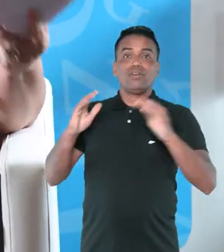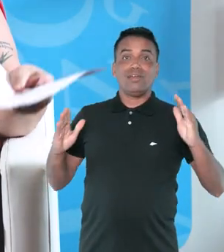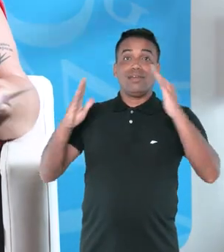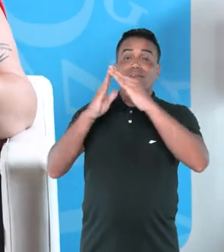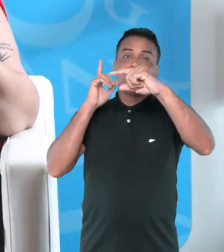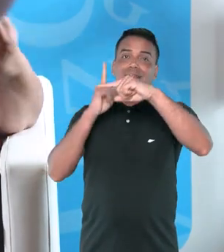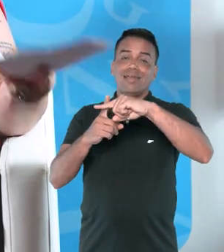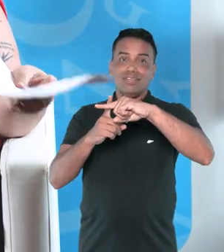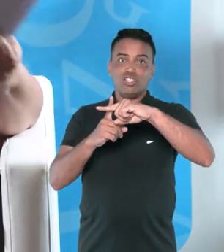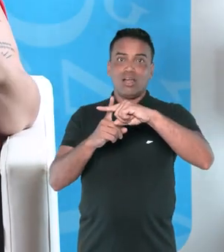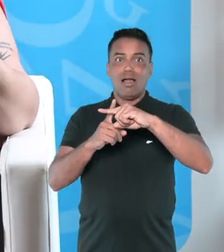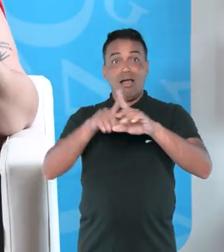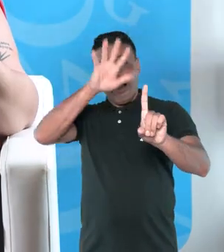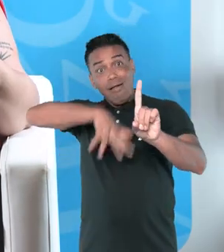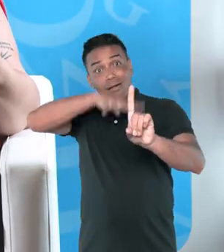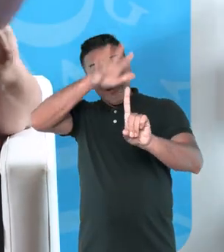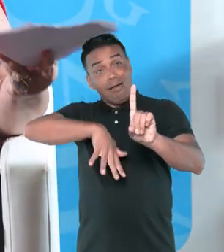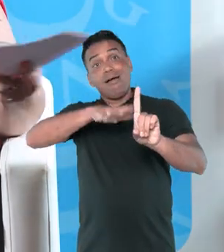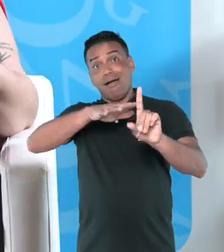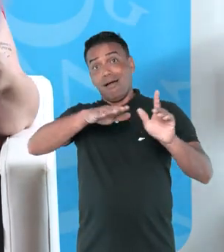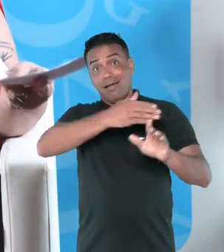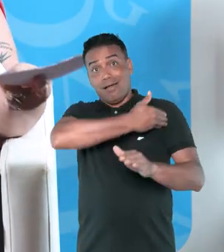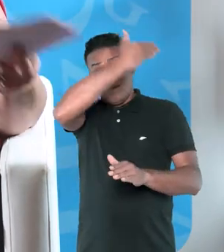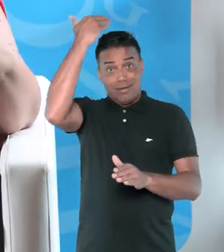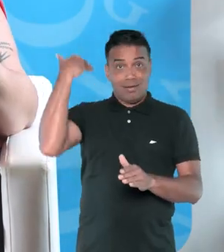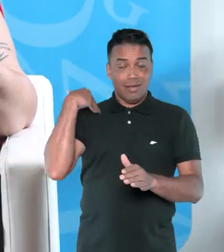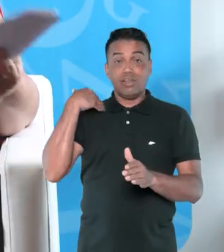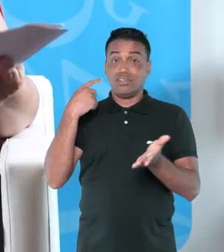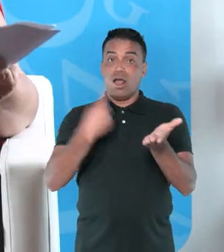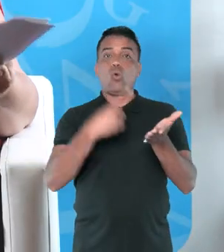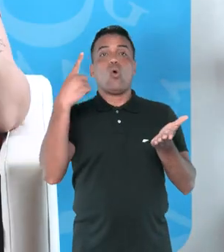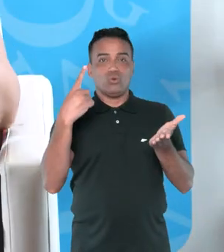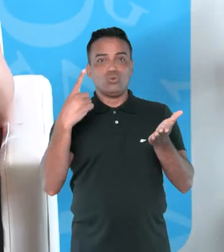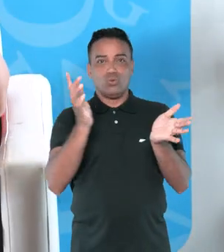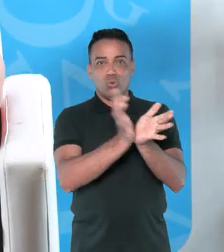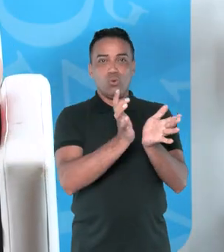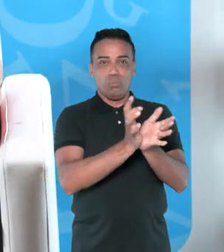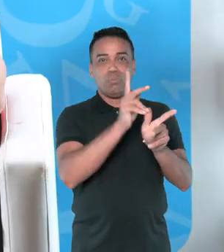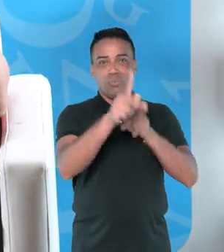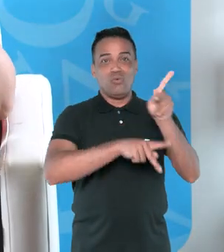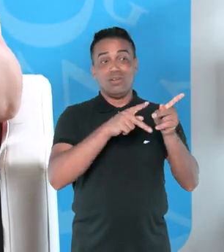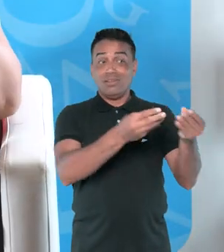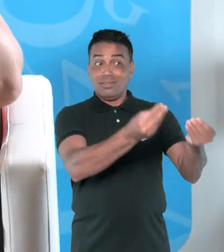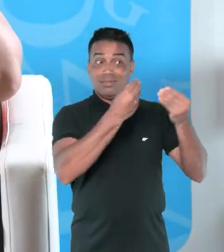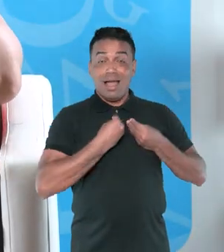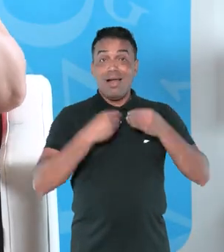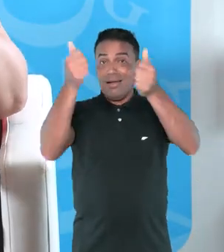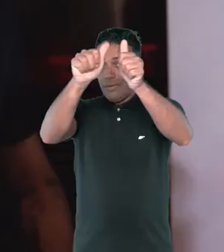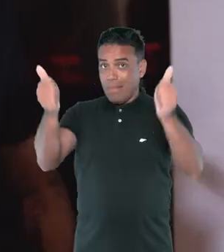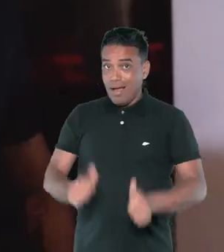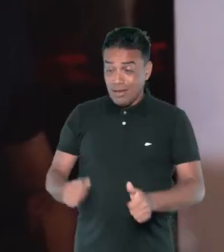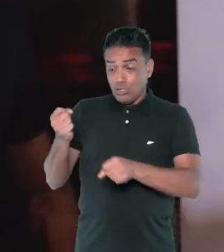como se fosse um encantado, e fizeram um acordo com os Tremembés, os padres seculares. Vocês dão a imagem para a gente